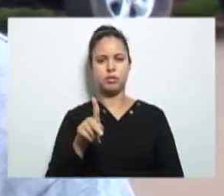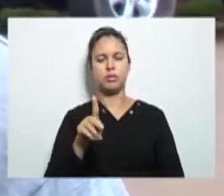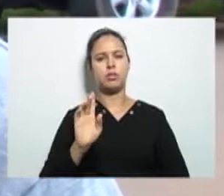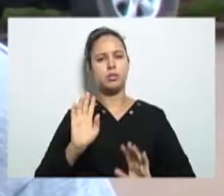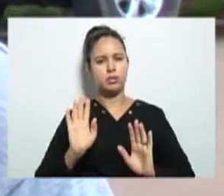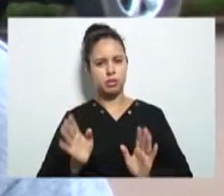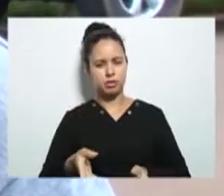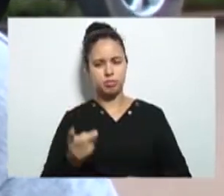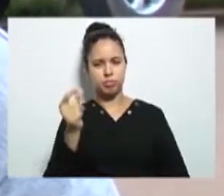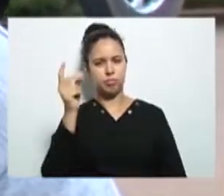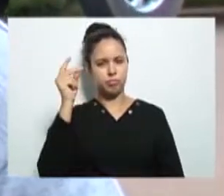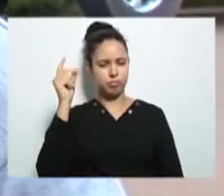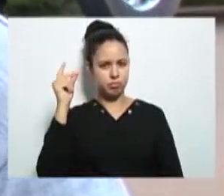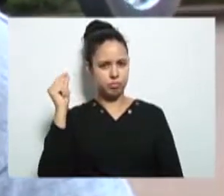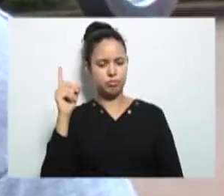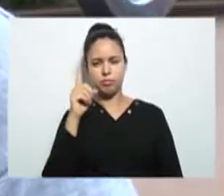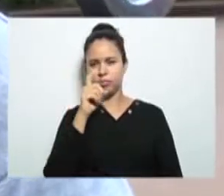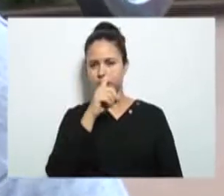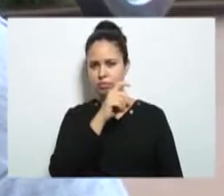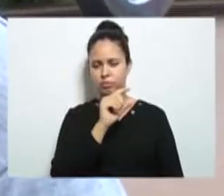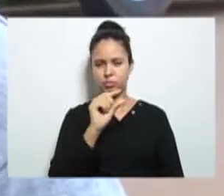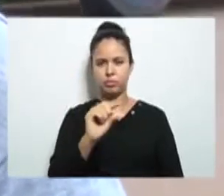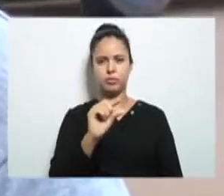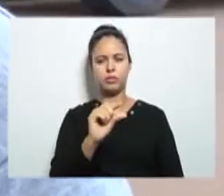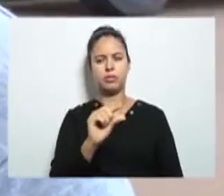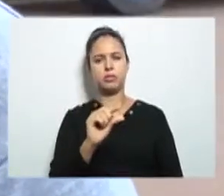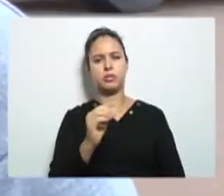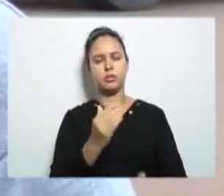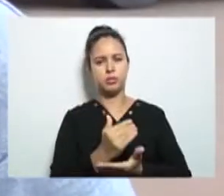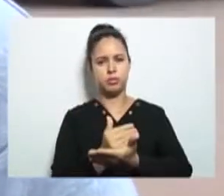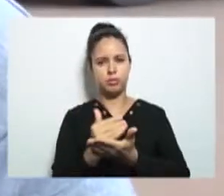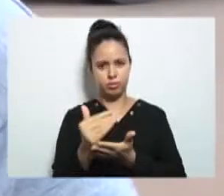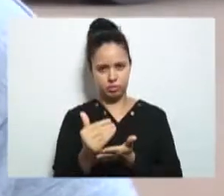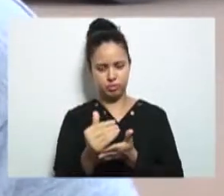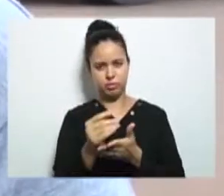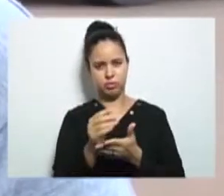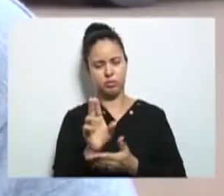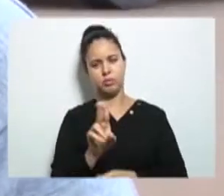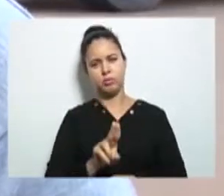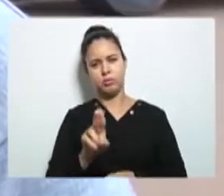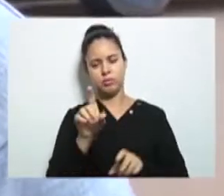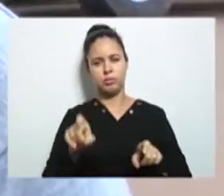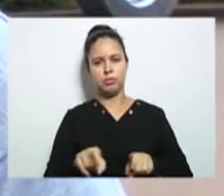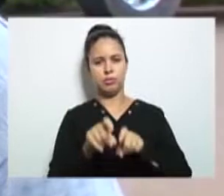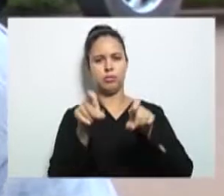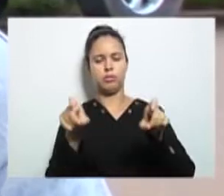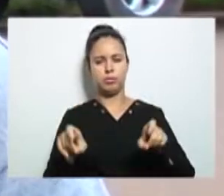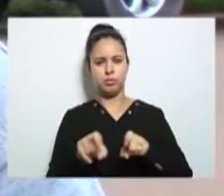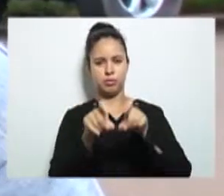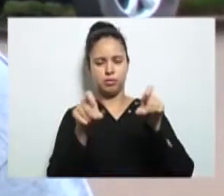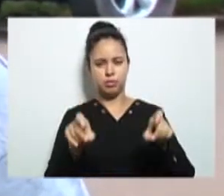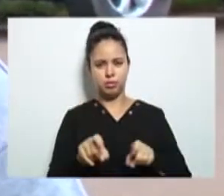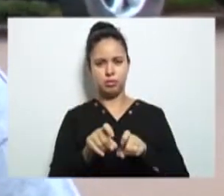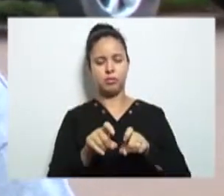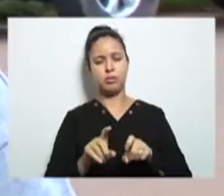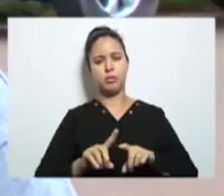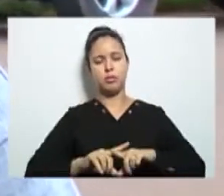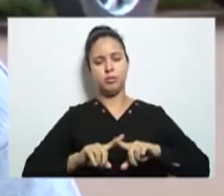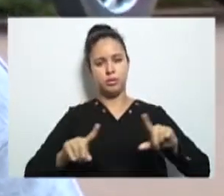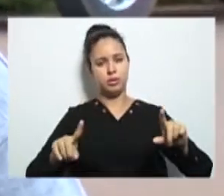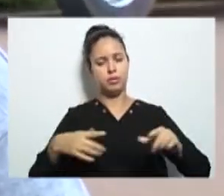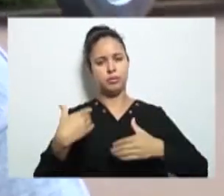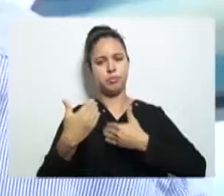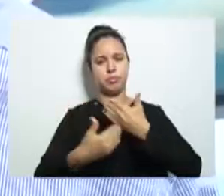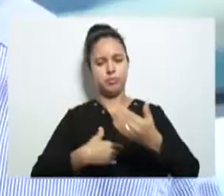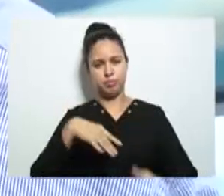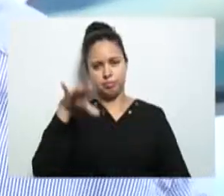Um pouquinho. Acho que quando eu comecei a mexer com o computador, aprender a mexer com o computador, mas a gente vai aprendendo, de tudo a gente